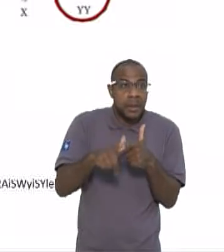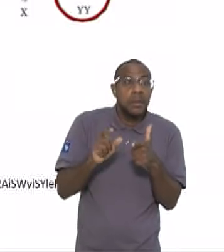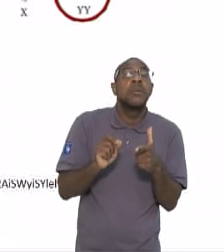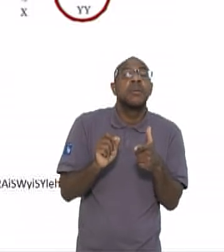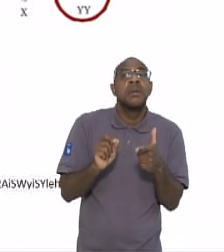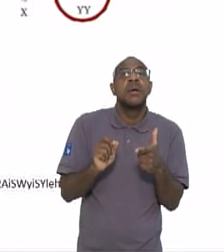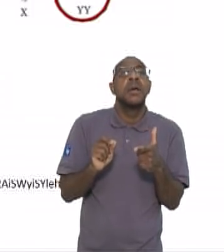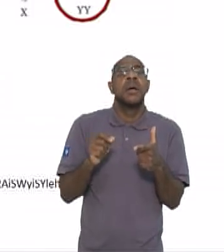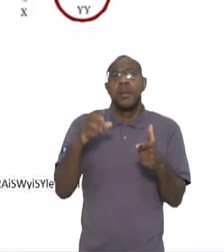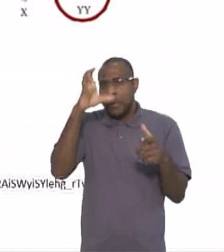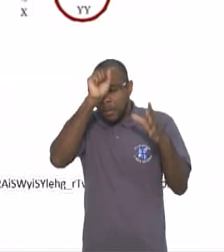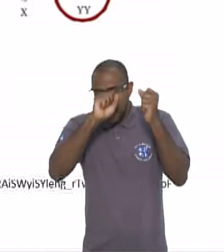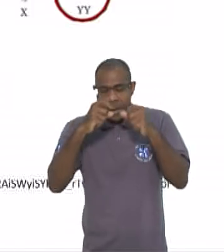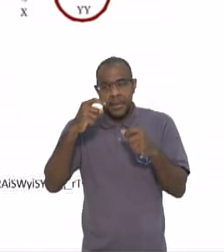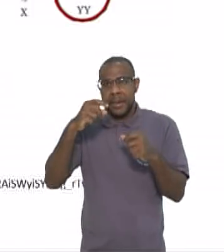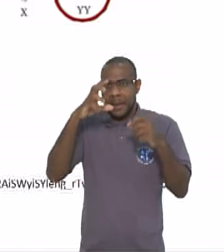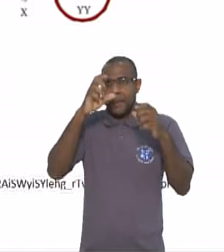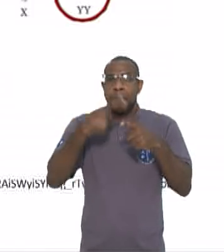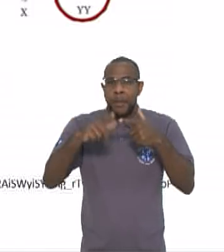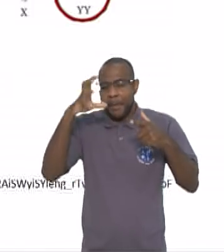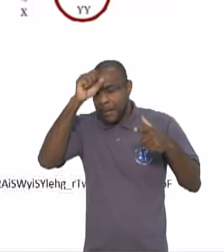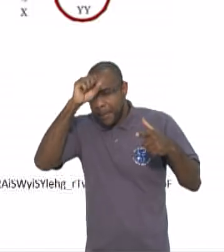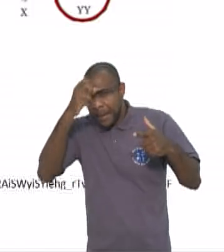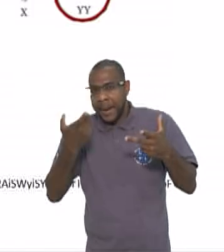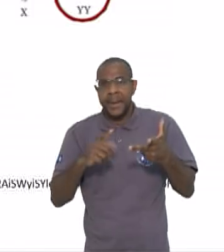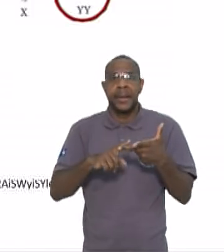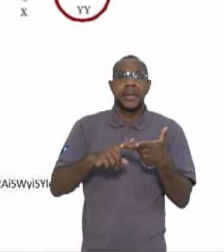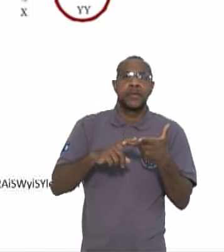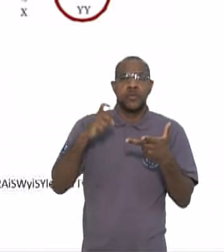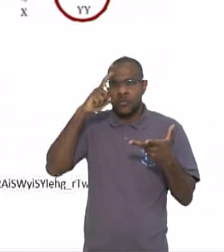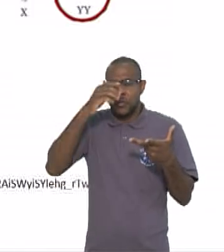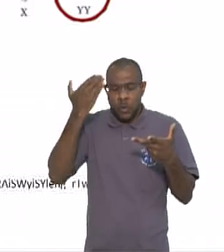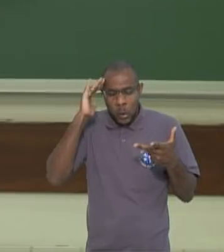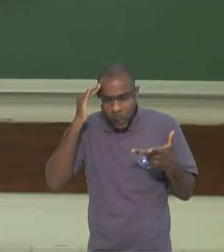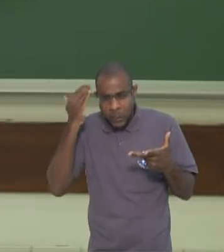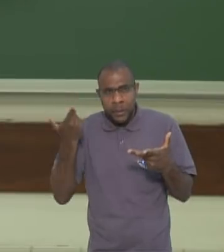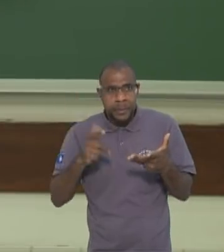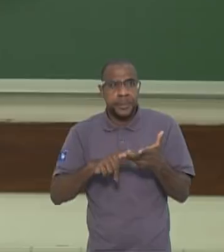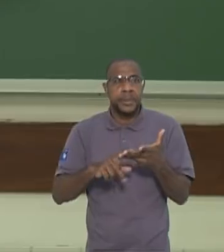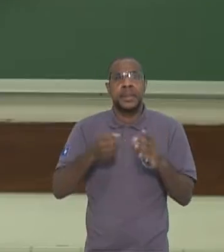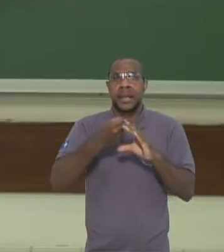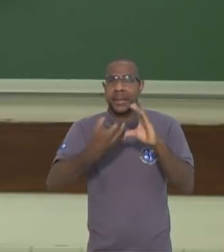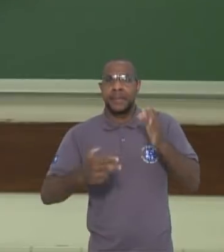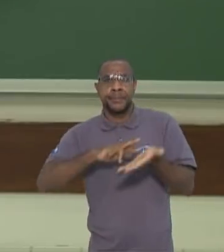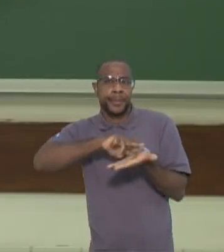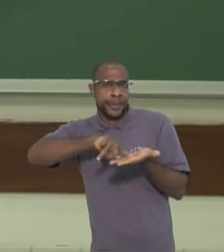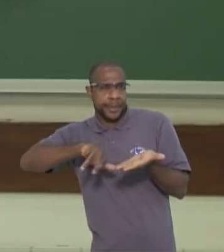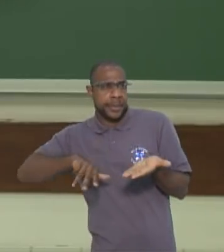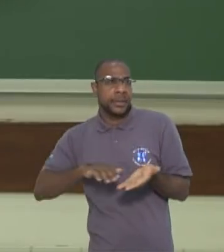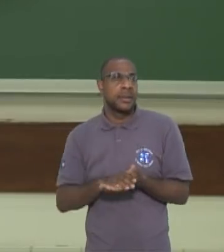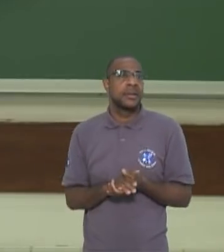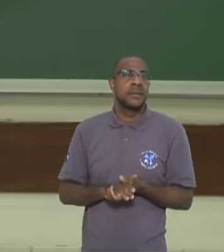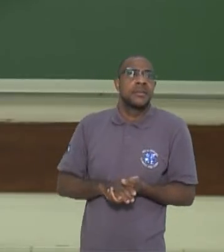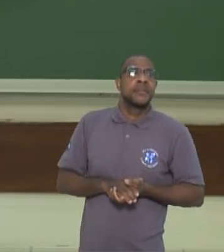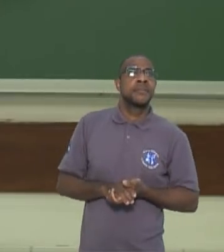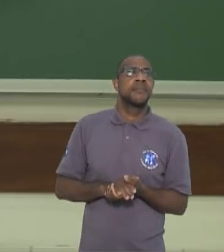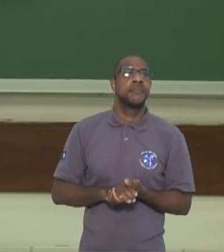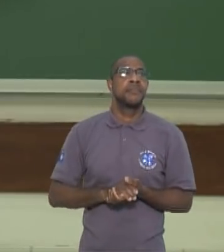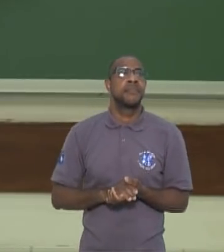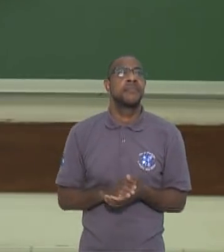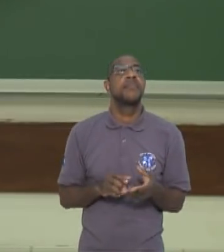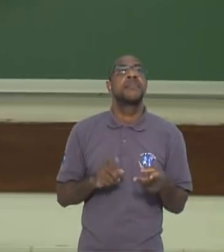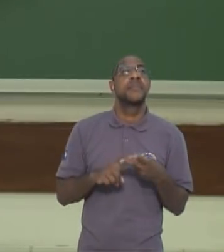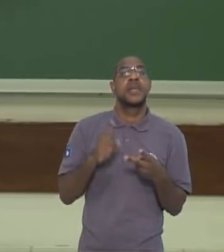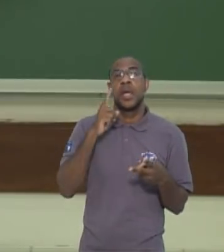problema de aprendizado, distúrbio motor e de fala. Então, são características que é difícil você associar a uma síndrome, né? Pode ser por várias outras coisas.